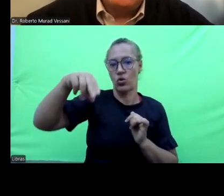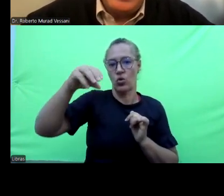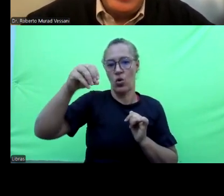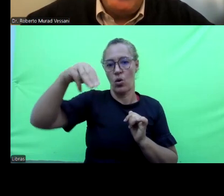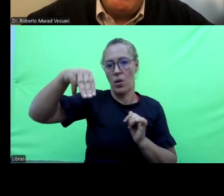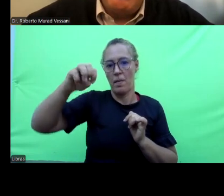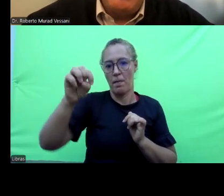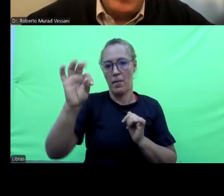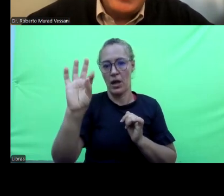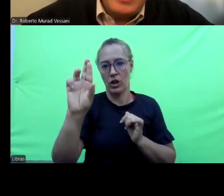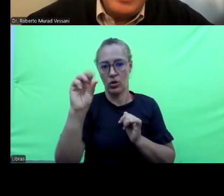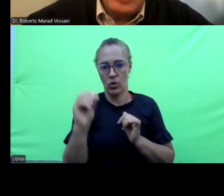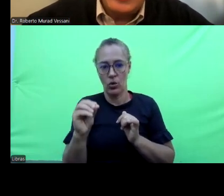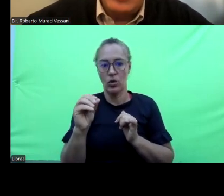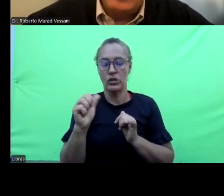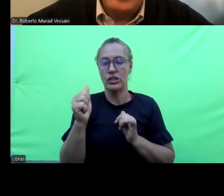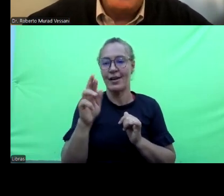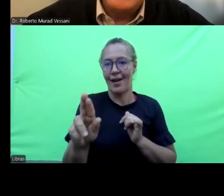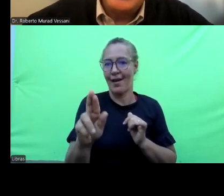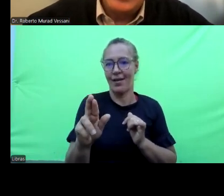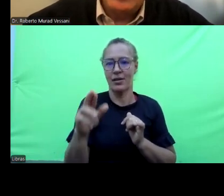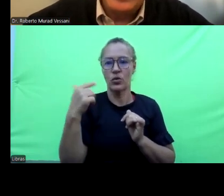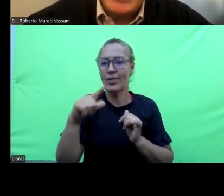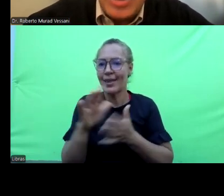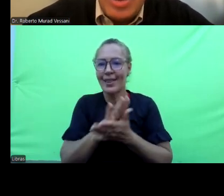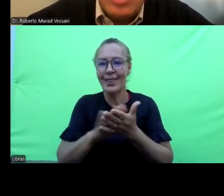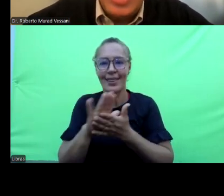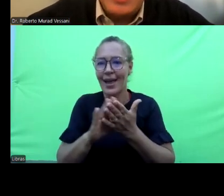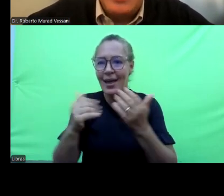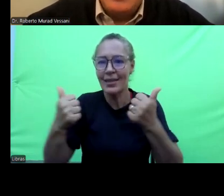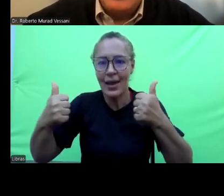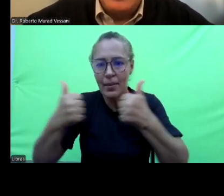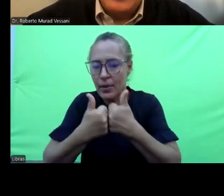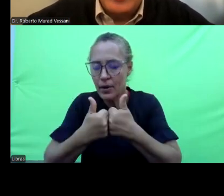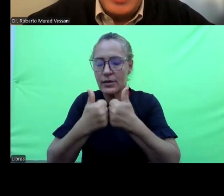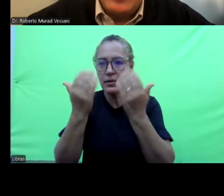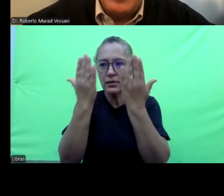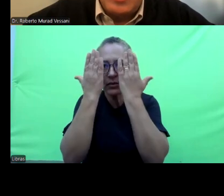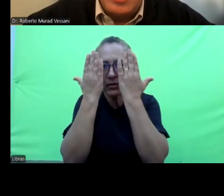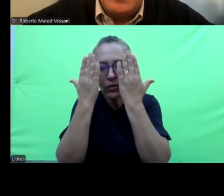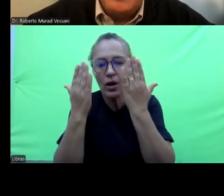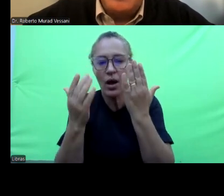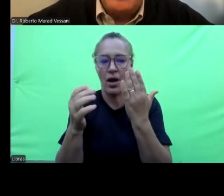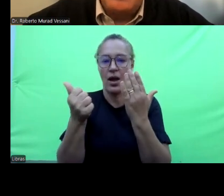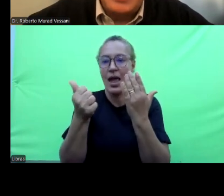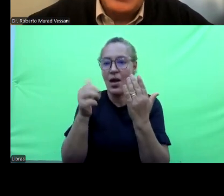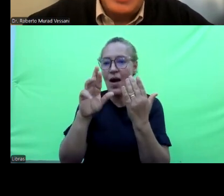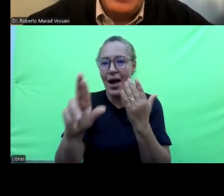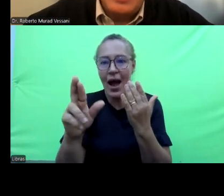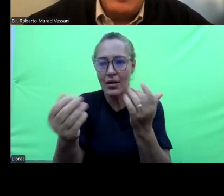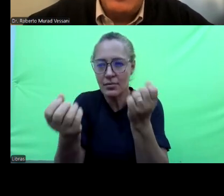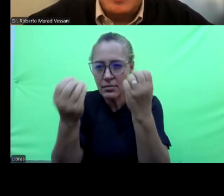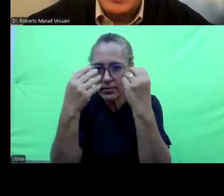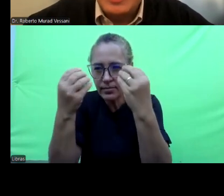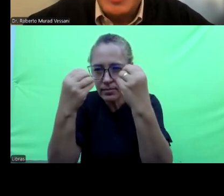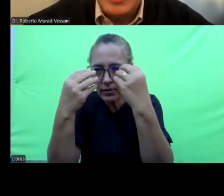não tem nenhum ponteira encostando no olho, mas existe um jatinho de ar que é jogado para o olho para dar